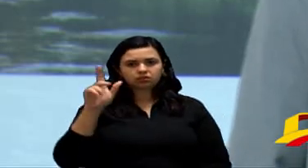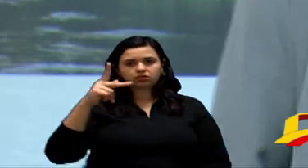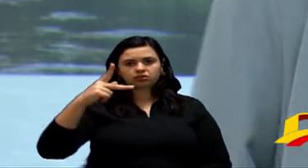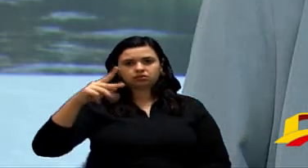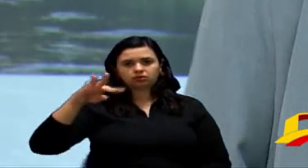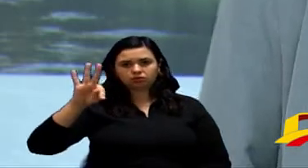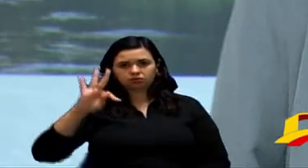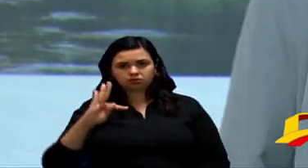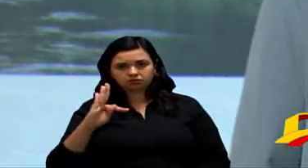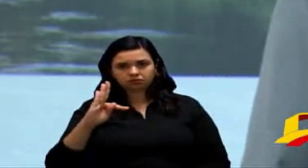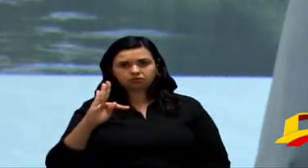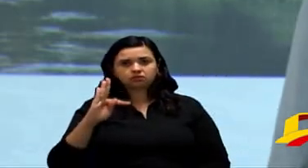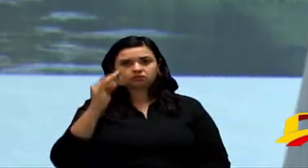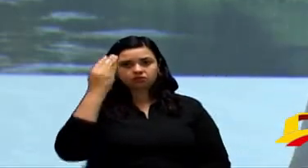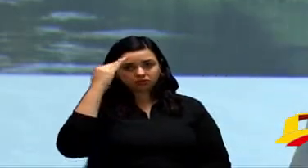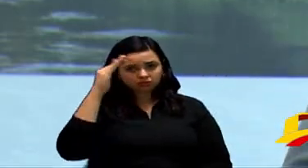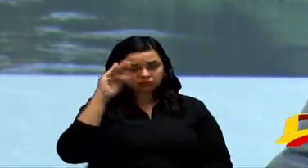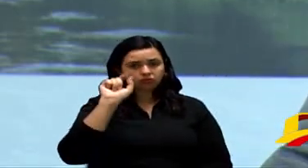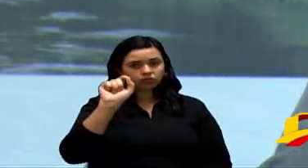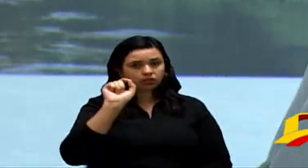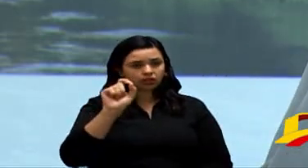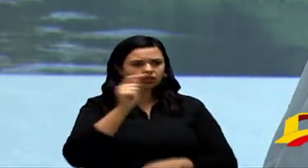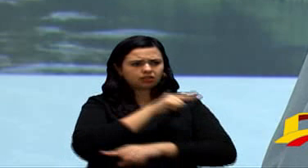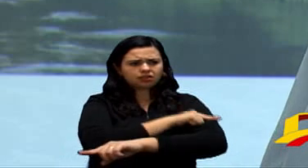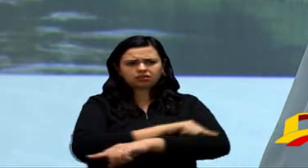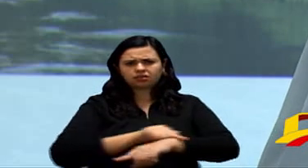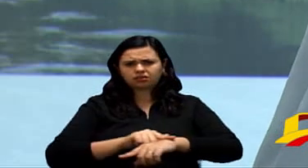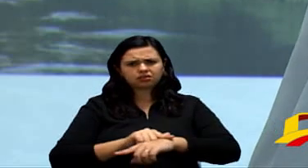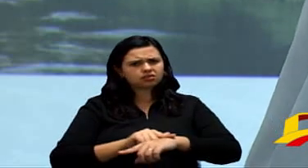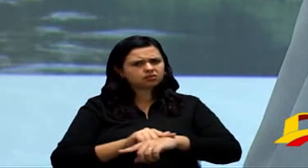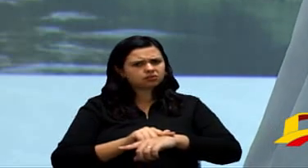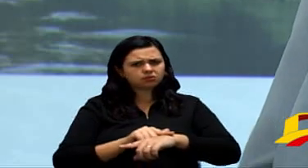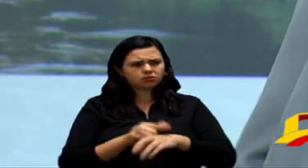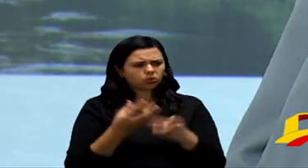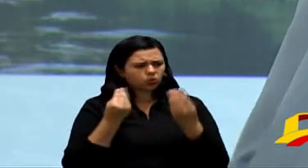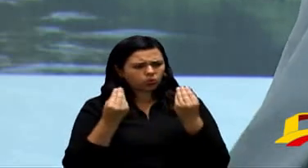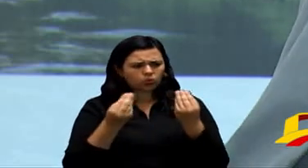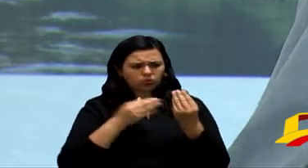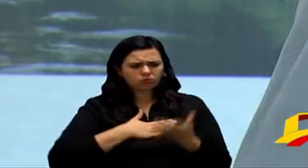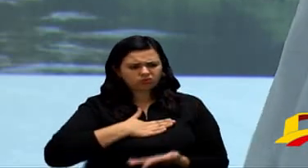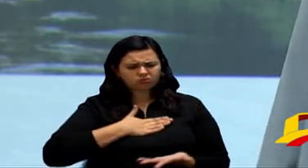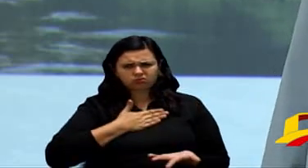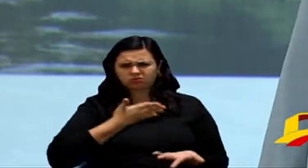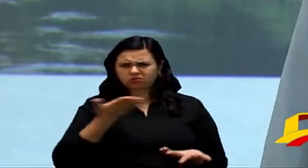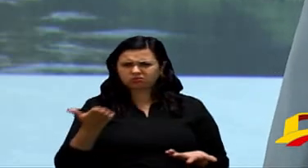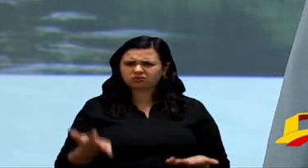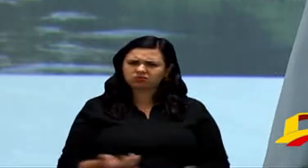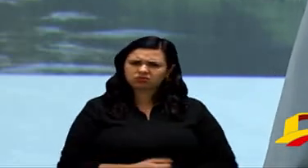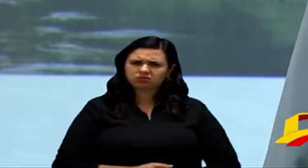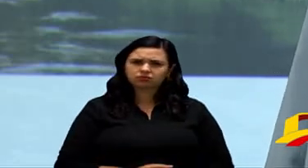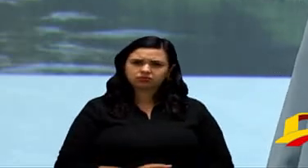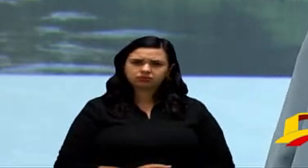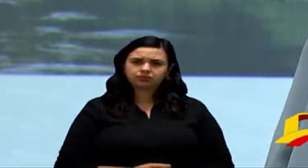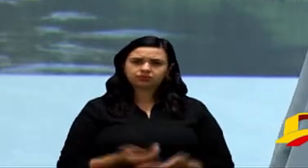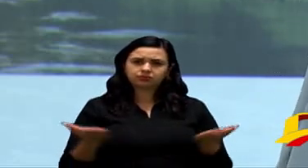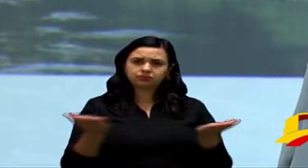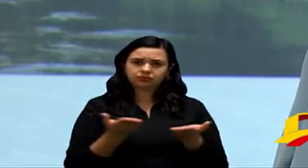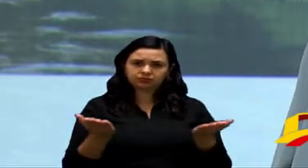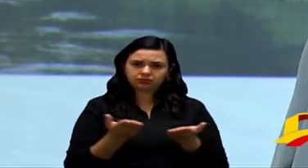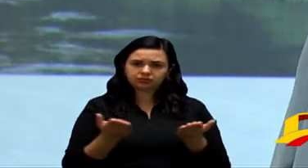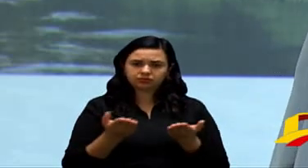entendeu o absurdo dessa situação que é o que nós estamos vivendo hoje alguém